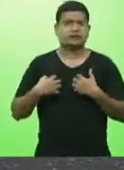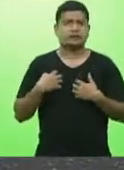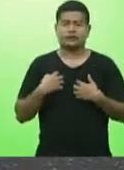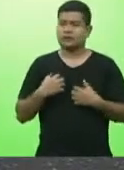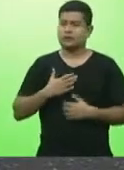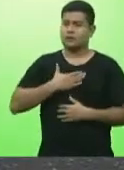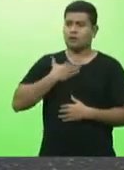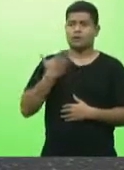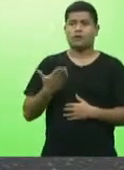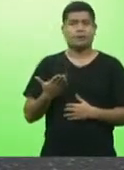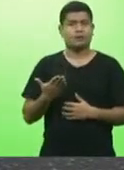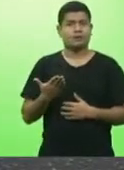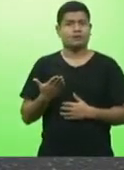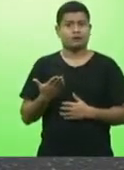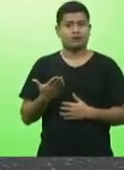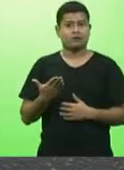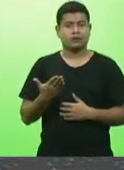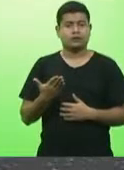porque